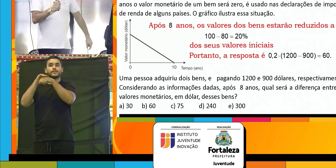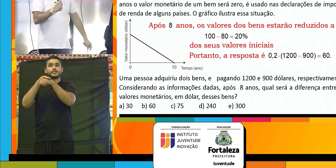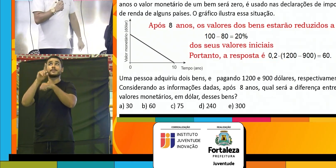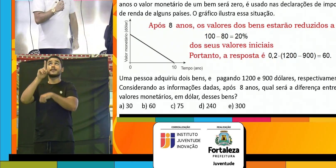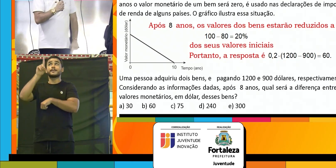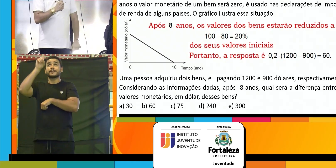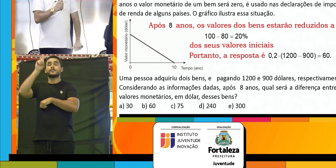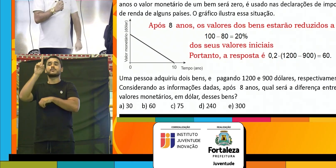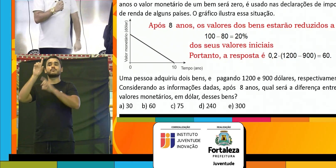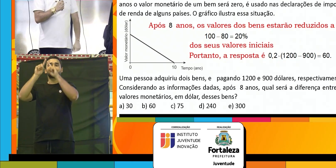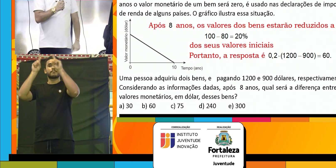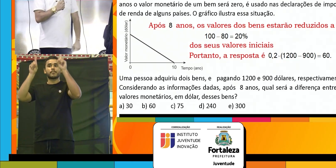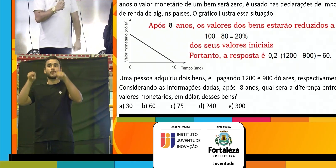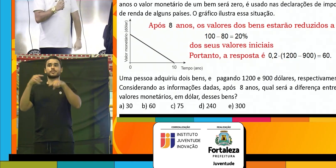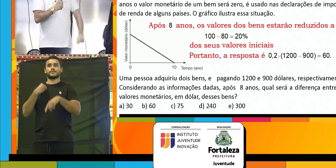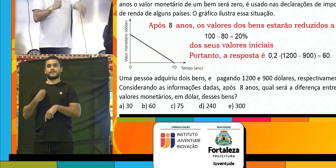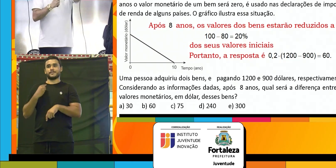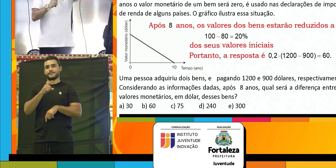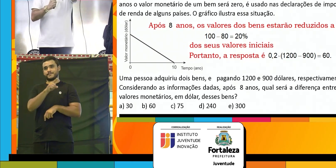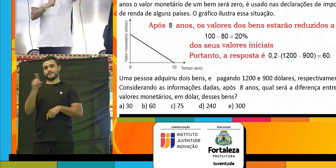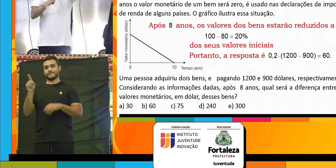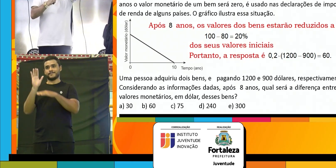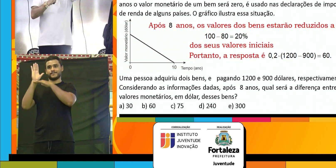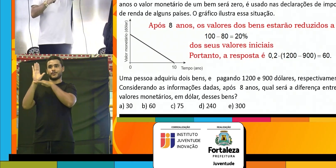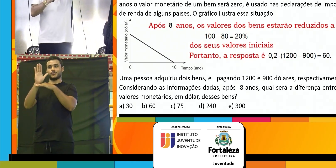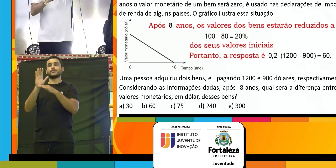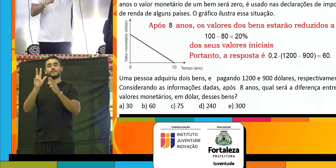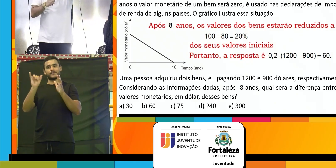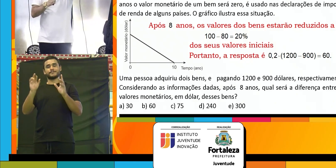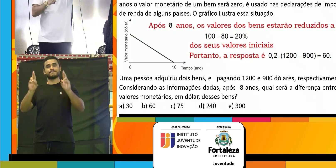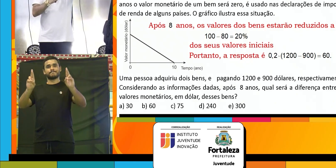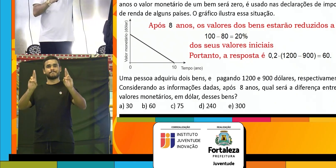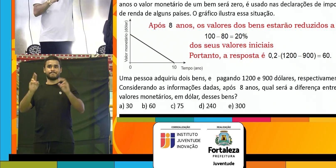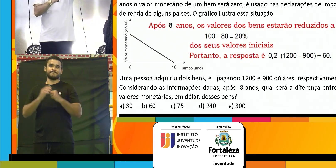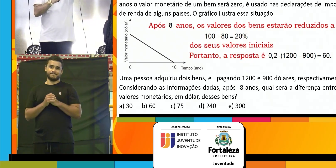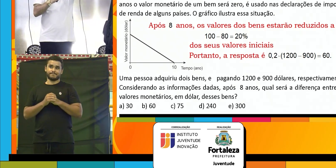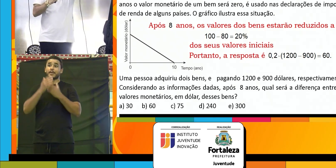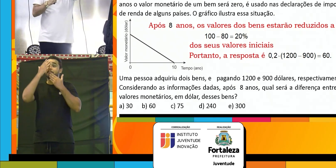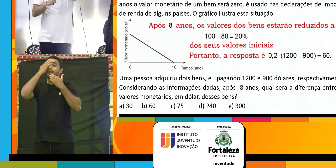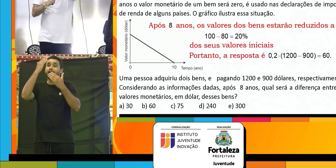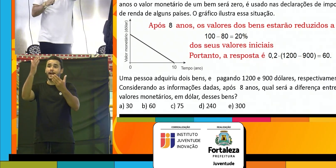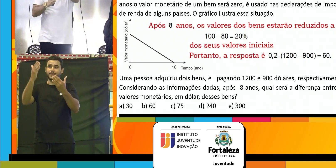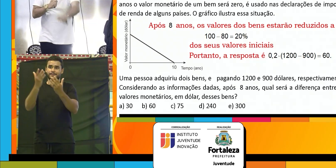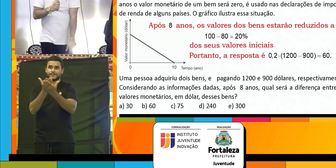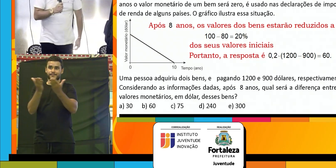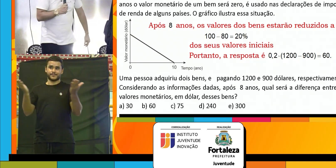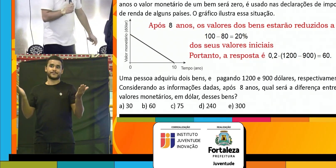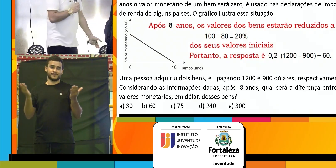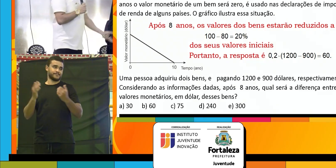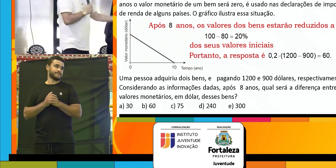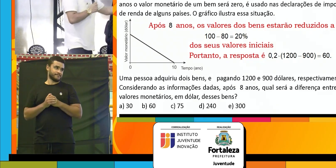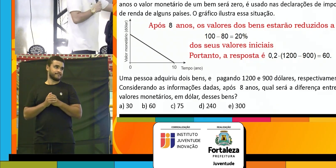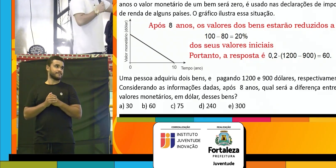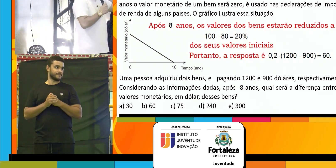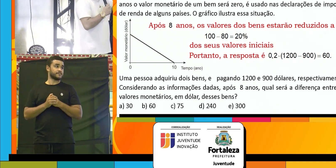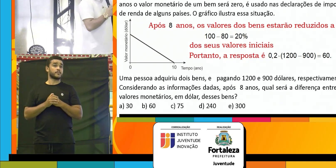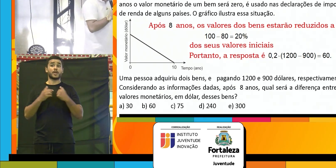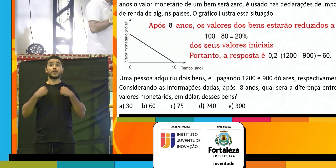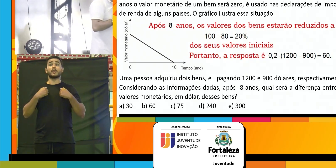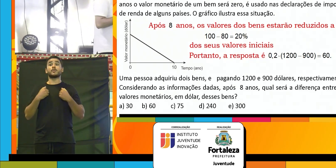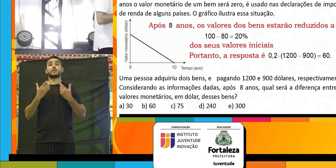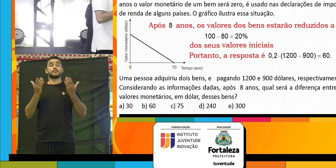feita a vontade dEle na tua vida, tá bom? Muito obrigado, valeu Academia Enem, valeu Fortaleza, fica aqui